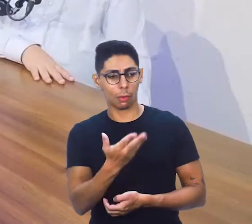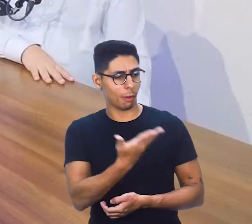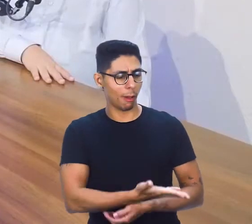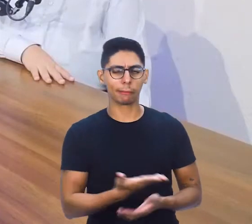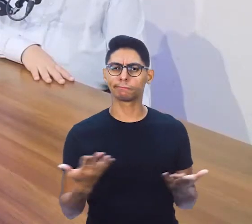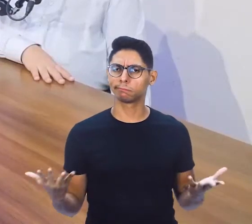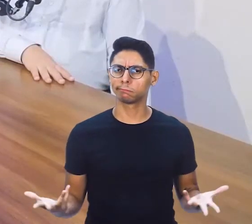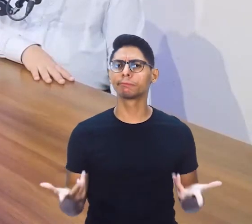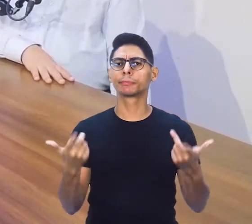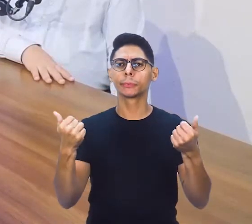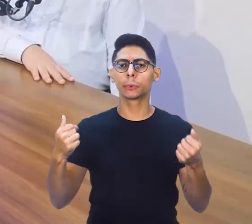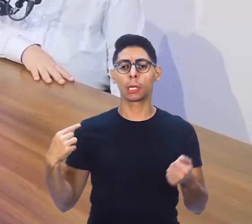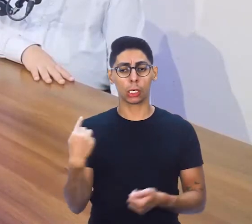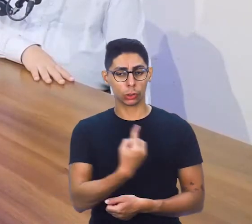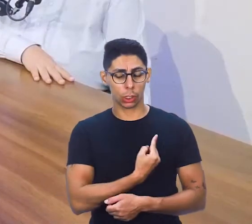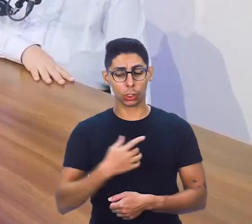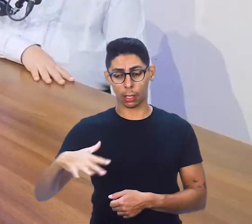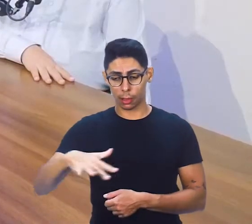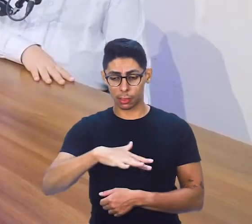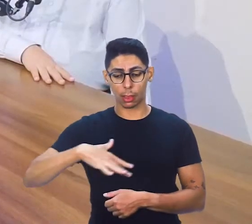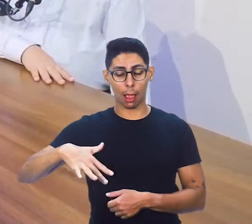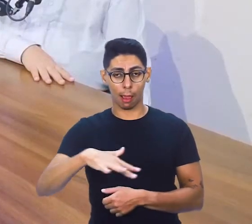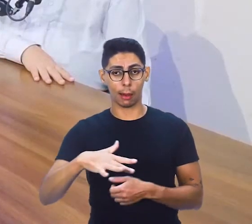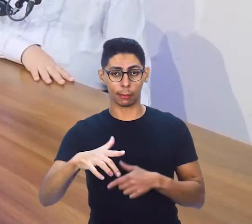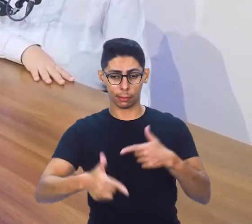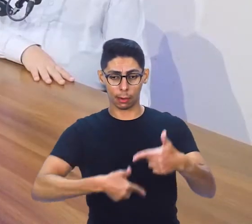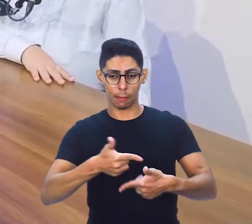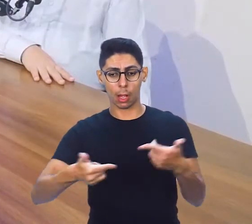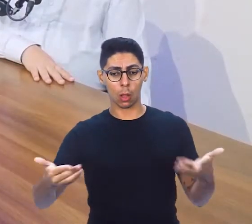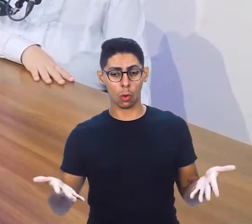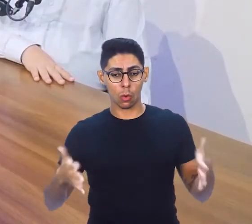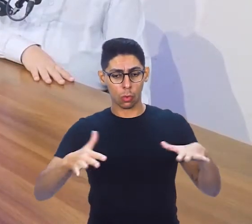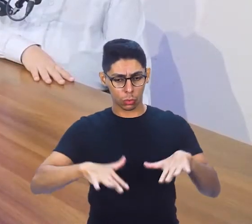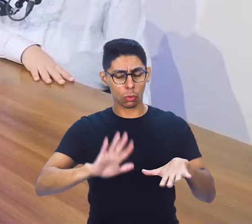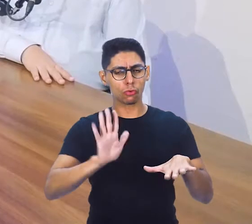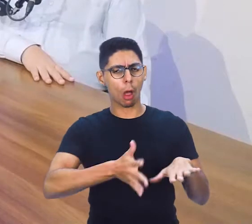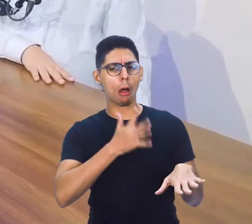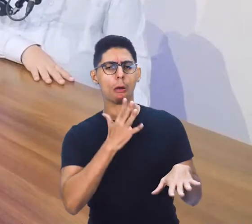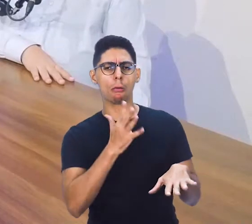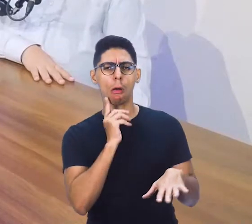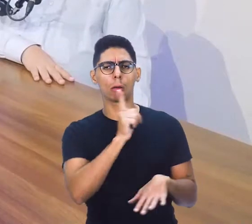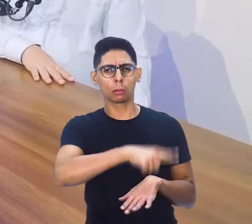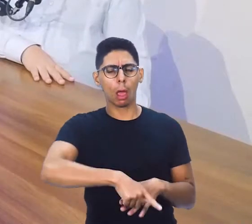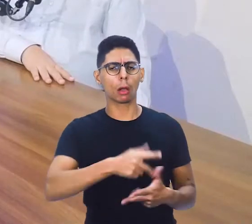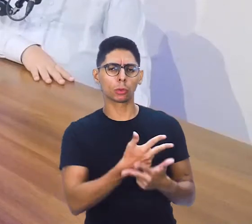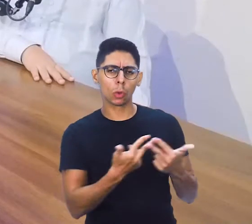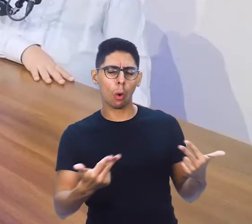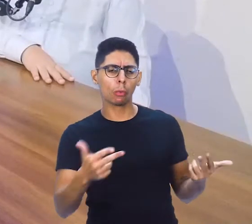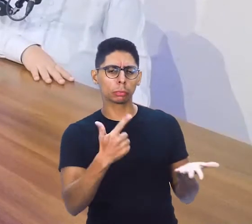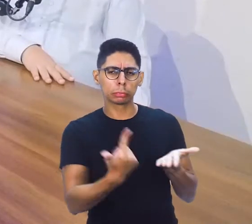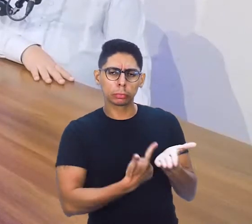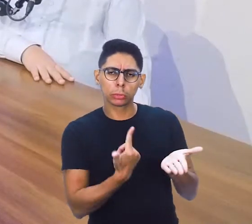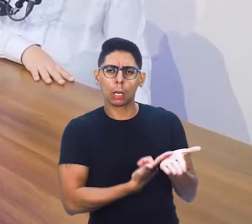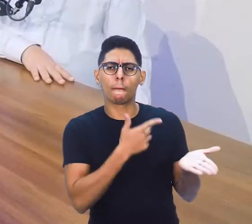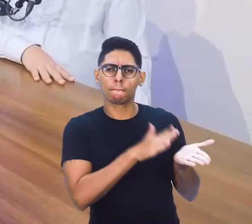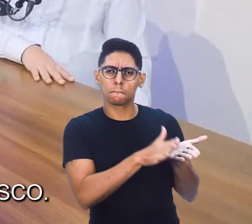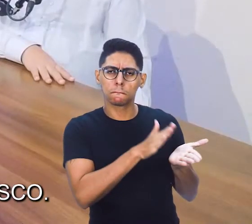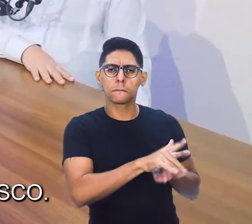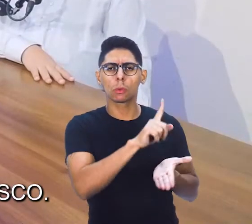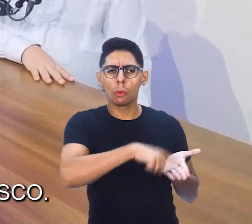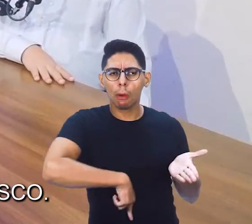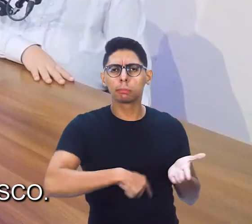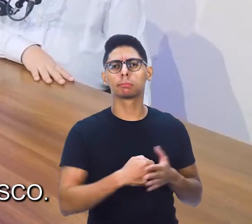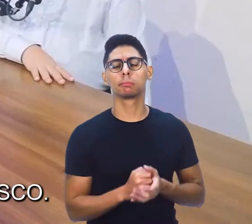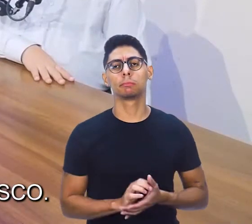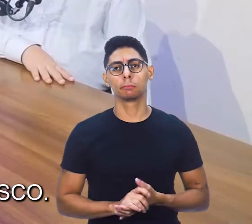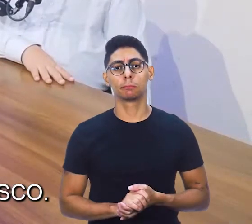que é dessa área da exclusão, da inclusão, tanto já leu seus materiais, seus livros, etc.